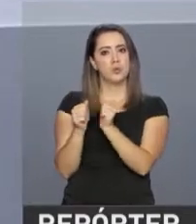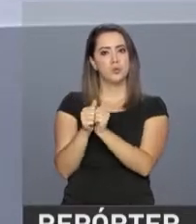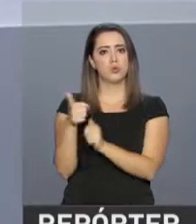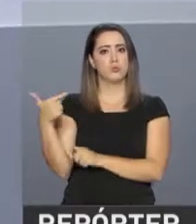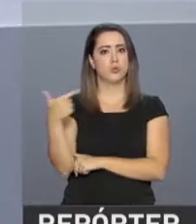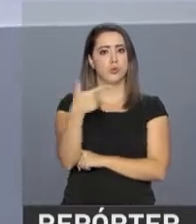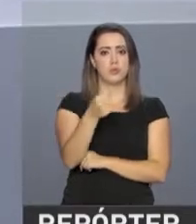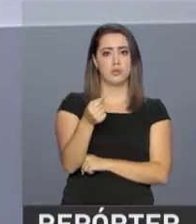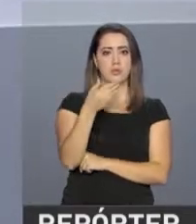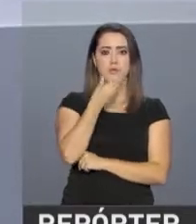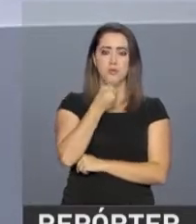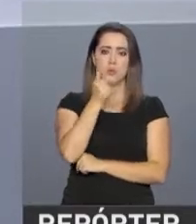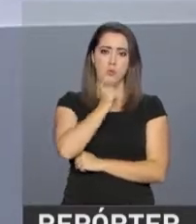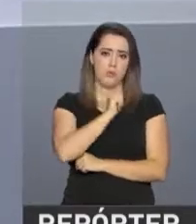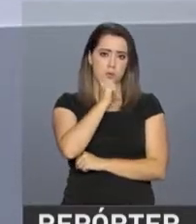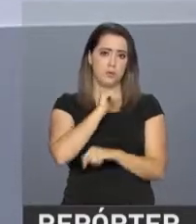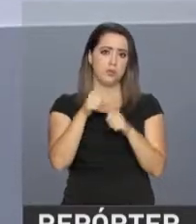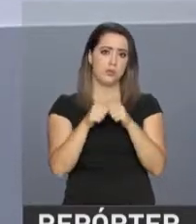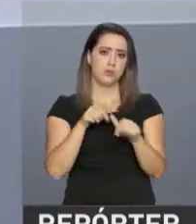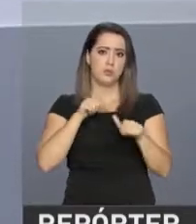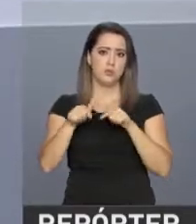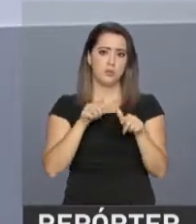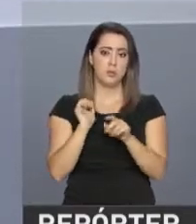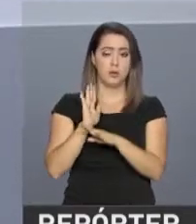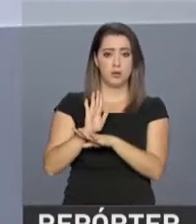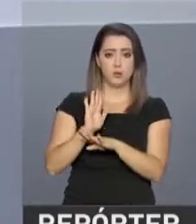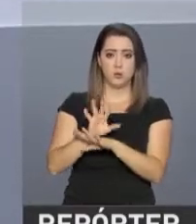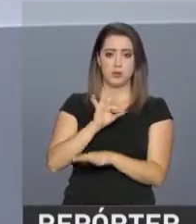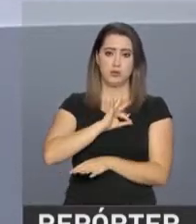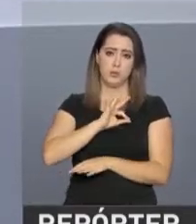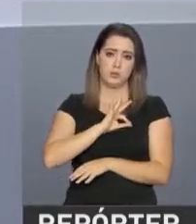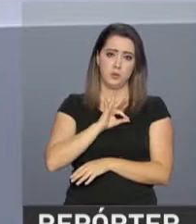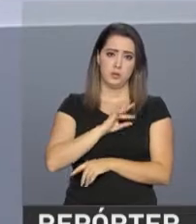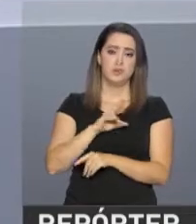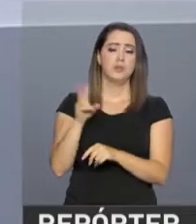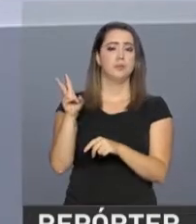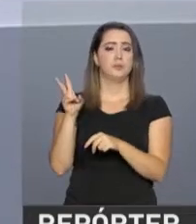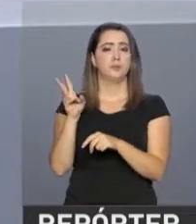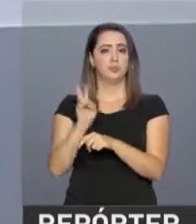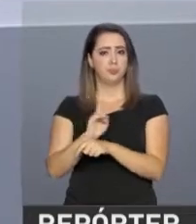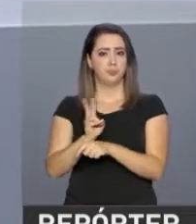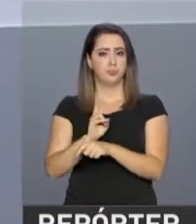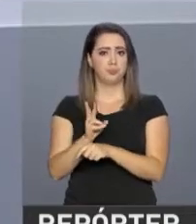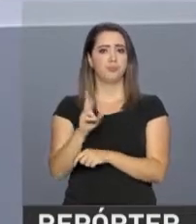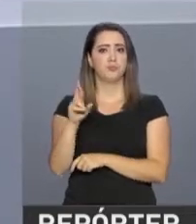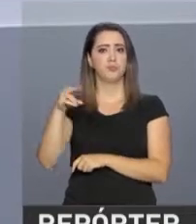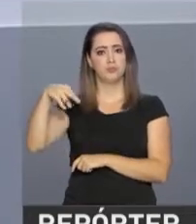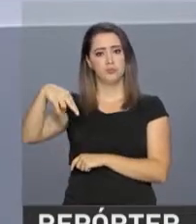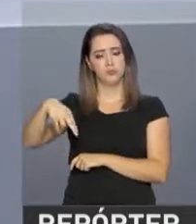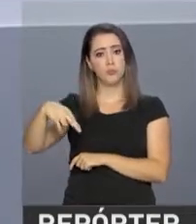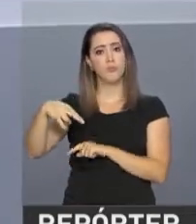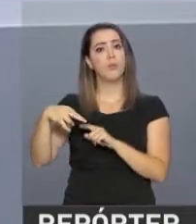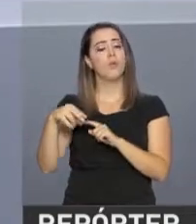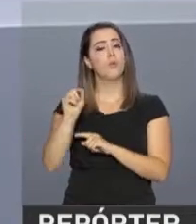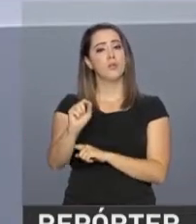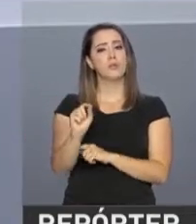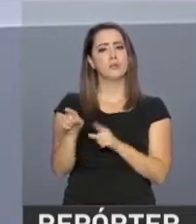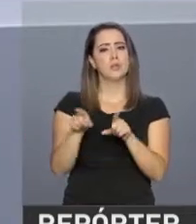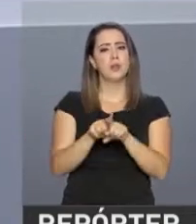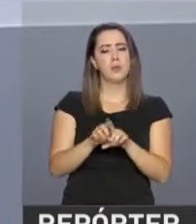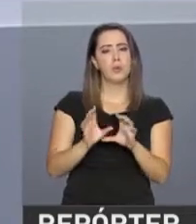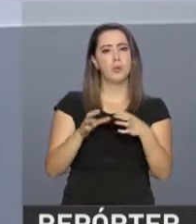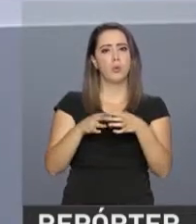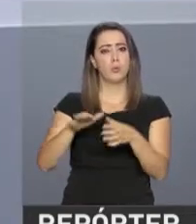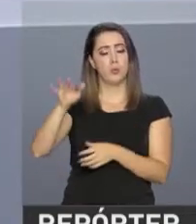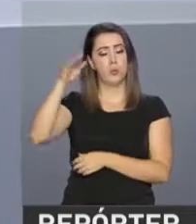120 homens e mulheres que já atuam em apoio aos órgãos policiais e de perícia do estado do rio grande do norte além da força